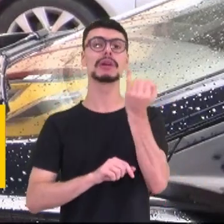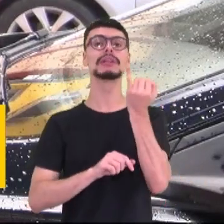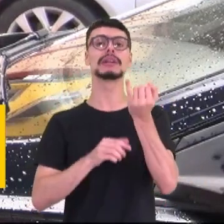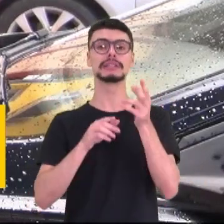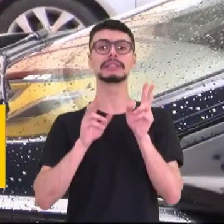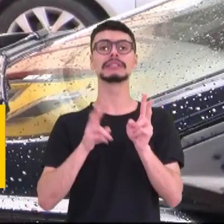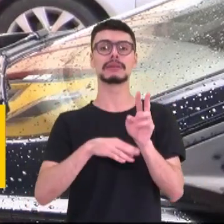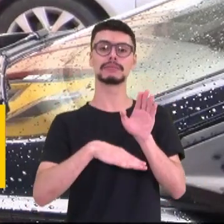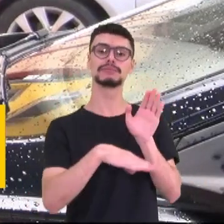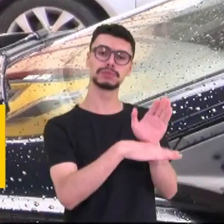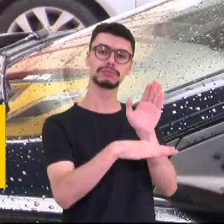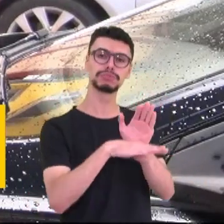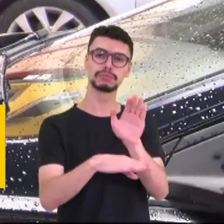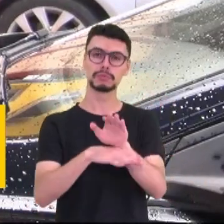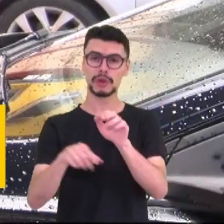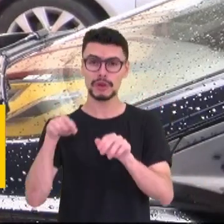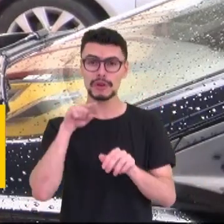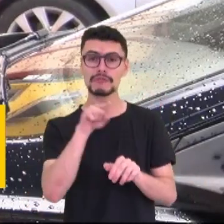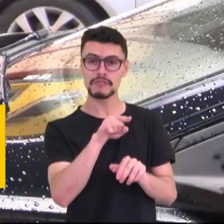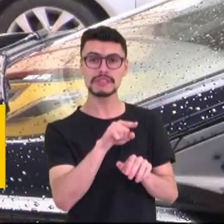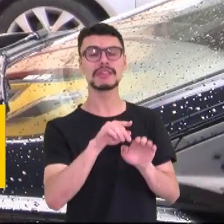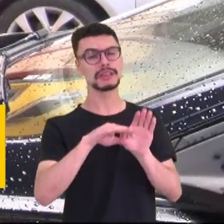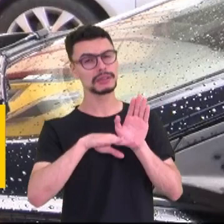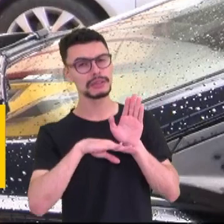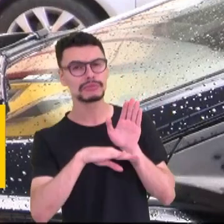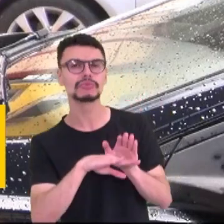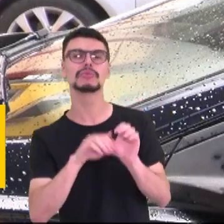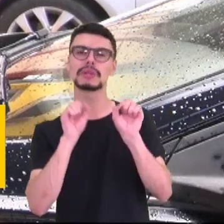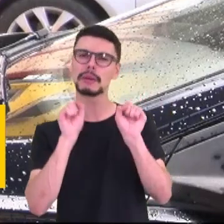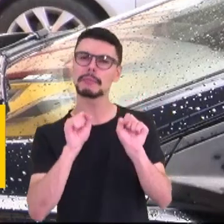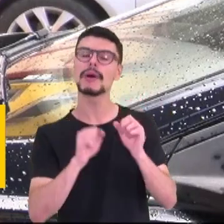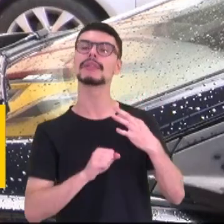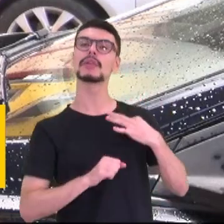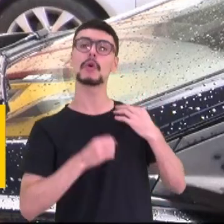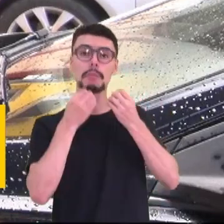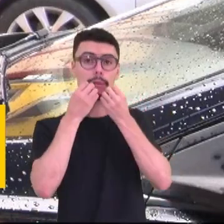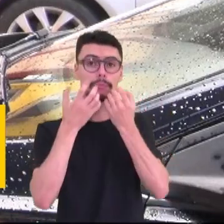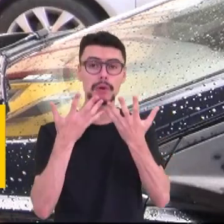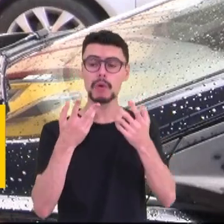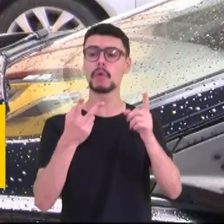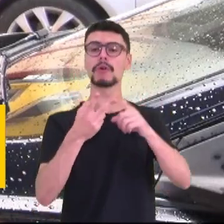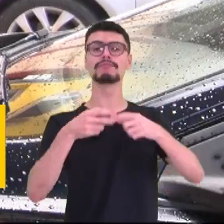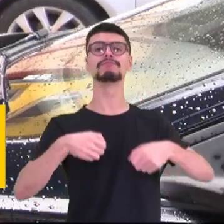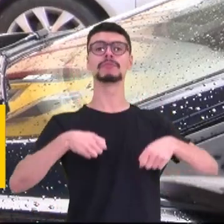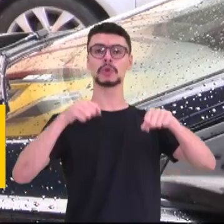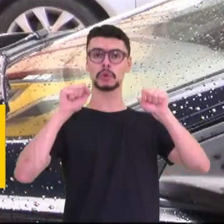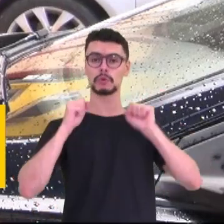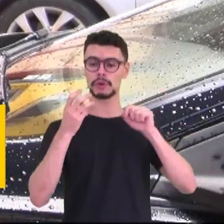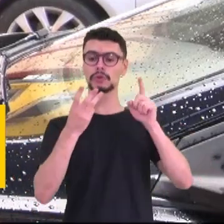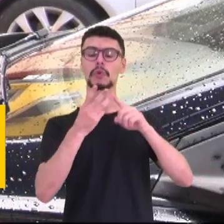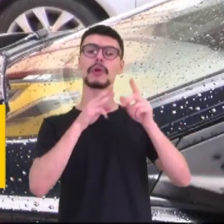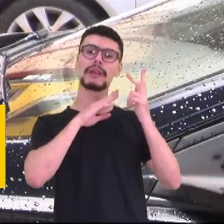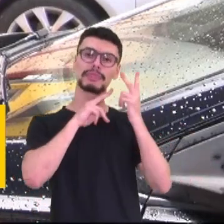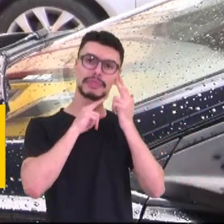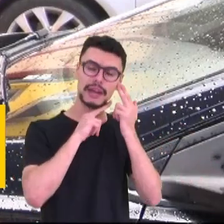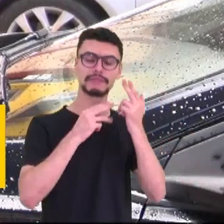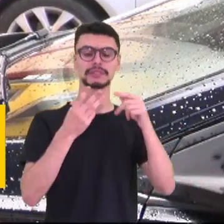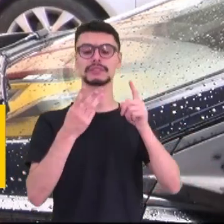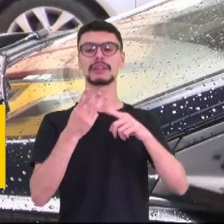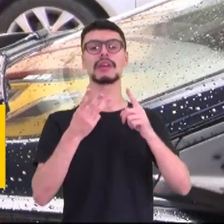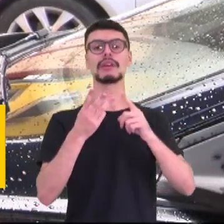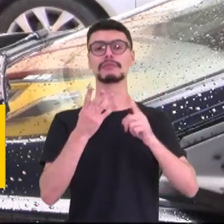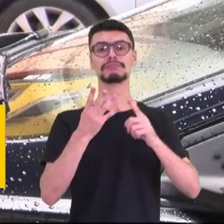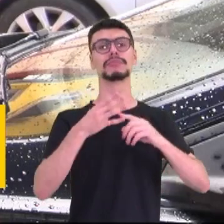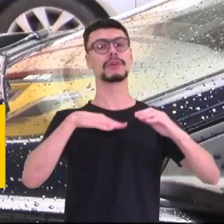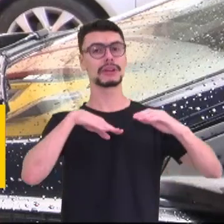doações. Você que pode, faça doação de roupas em bom estado, cobertores, travesseiros, calçados também,